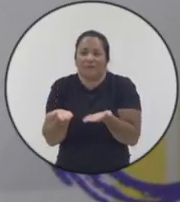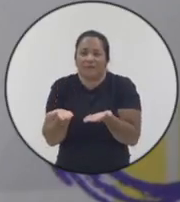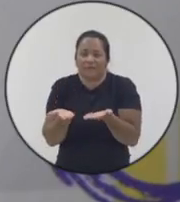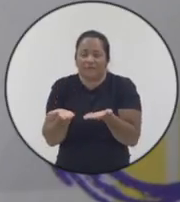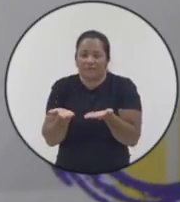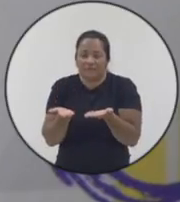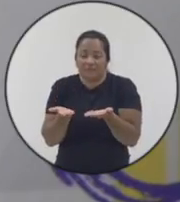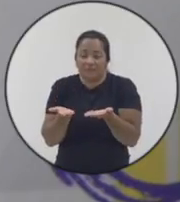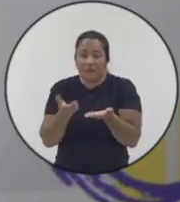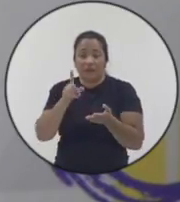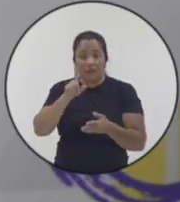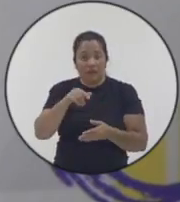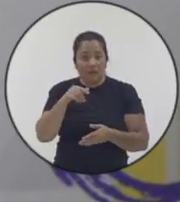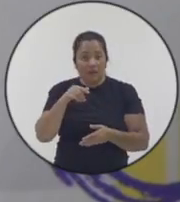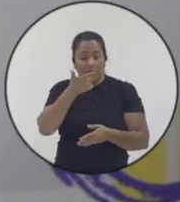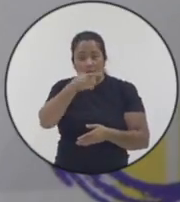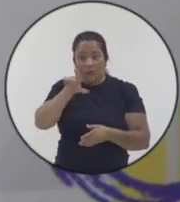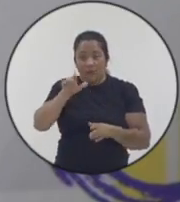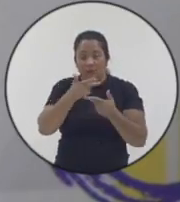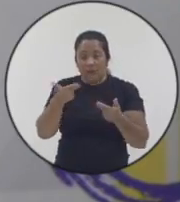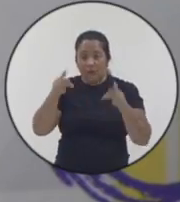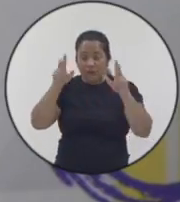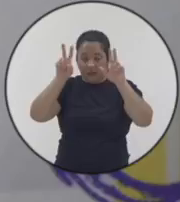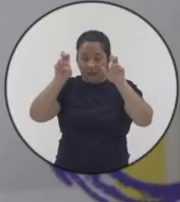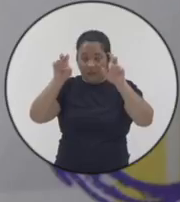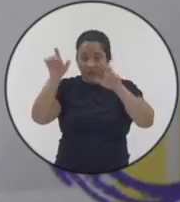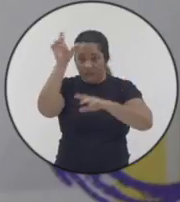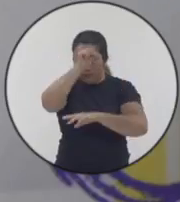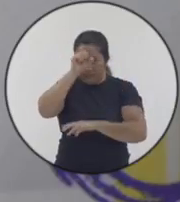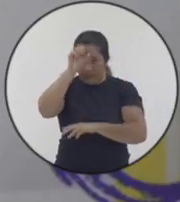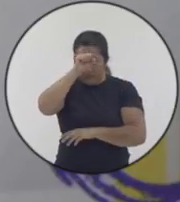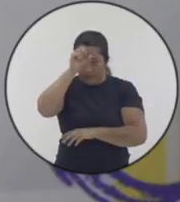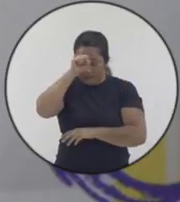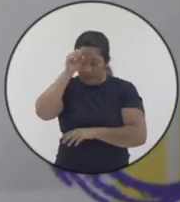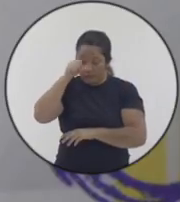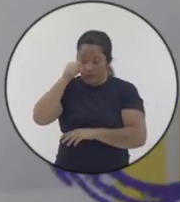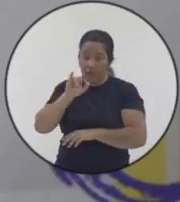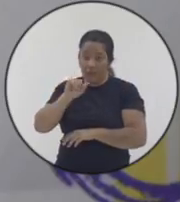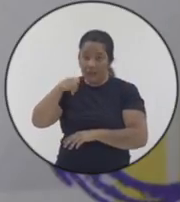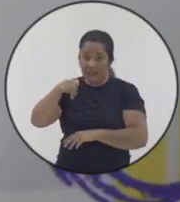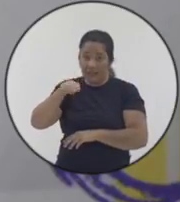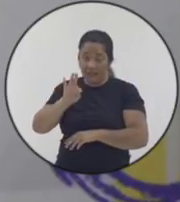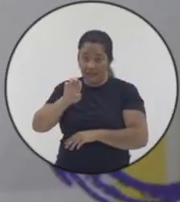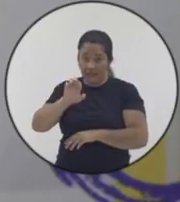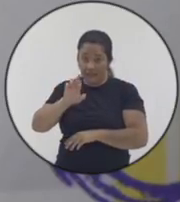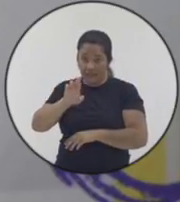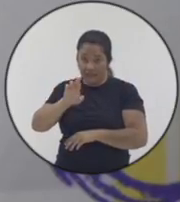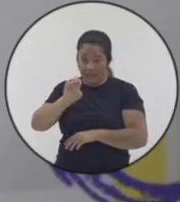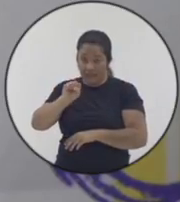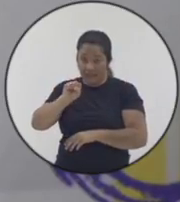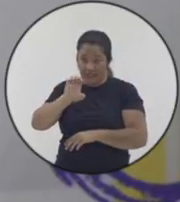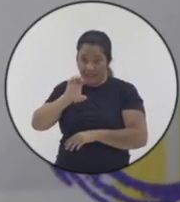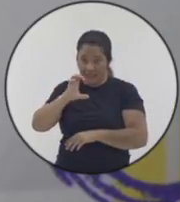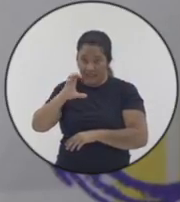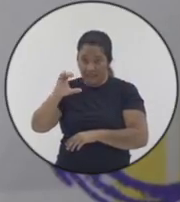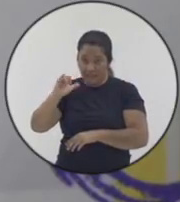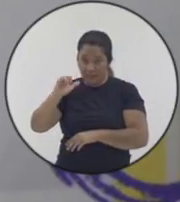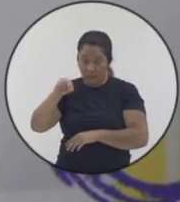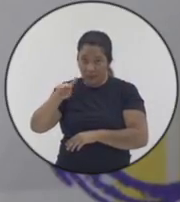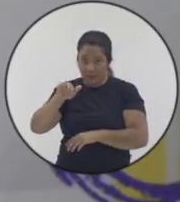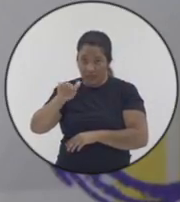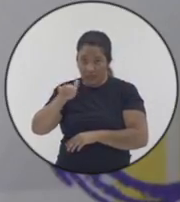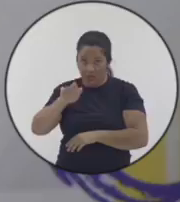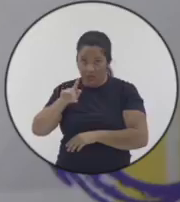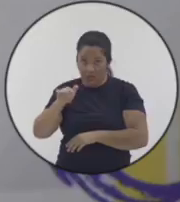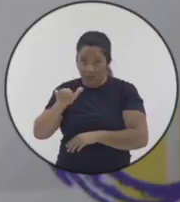Uma questão que eu tenho aprendido muito nessa relação de interseccionalizar o olhar sobre as violências que nos chegam é